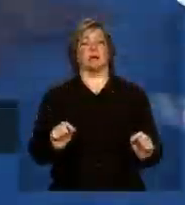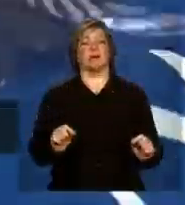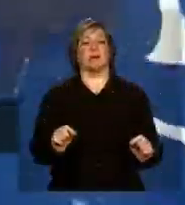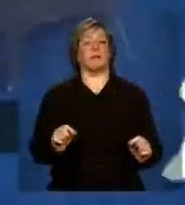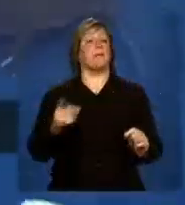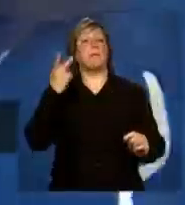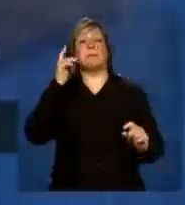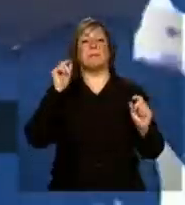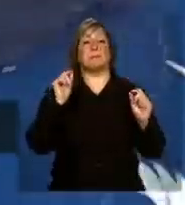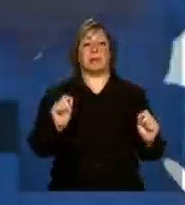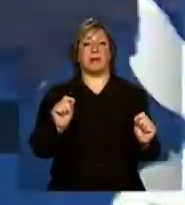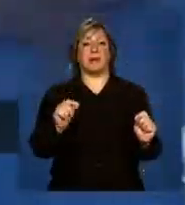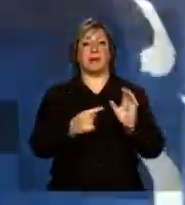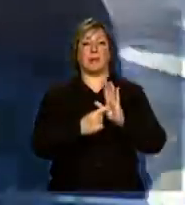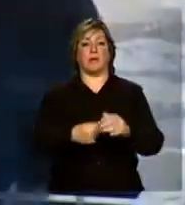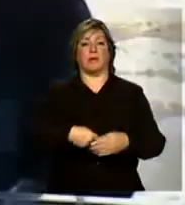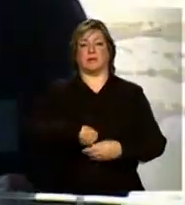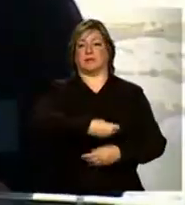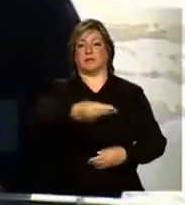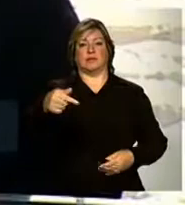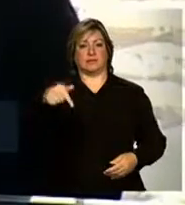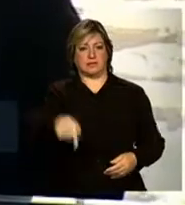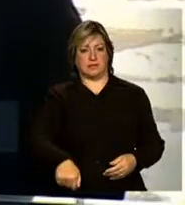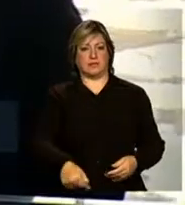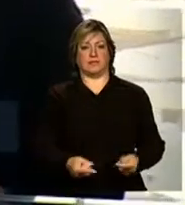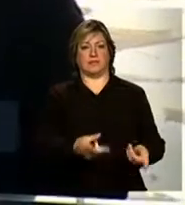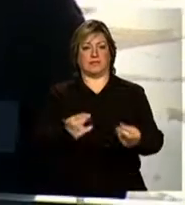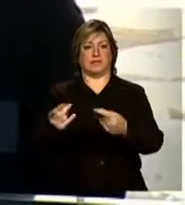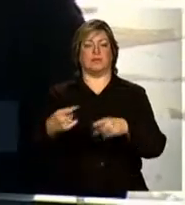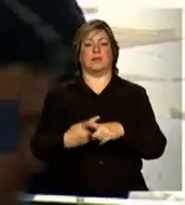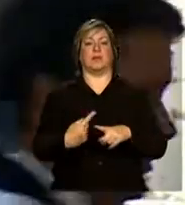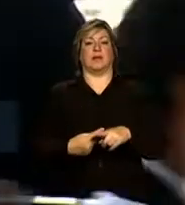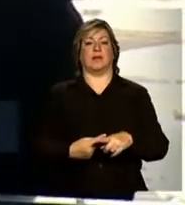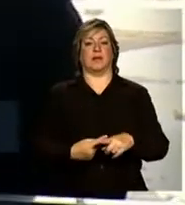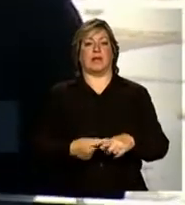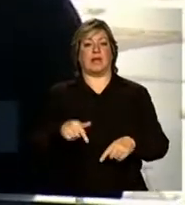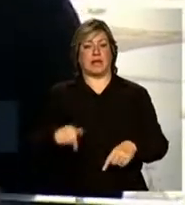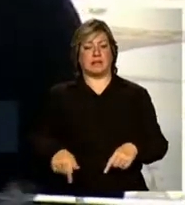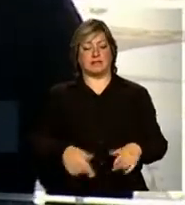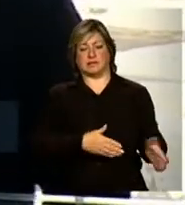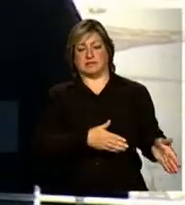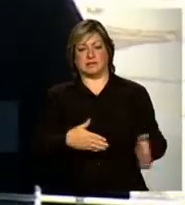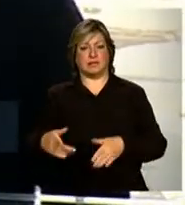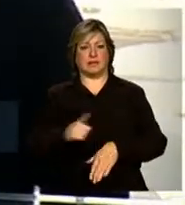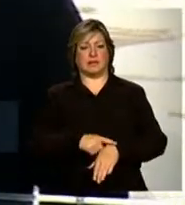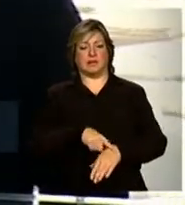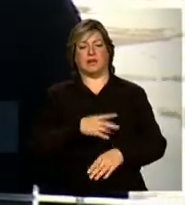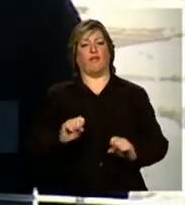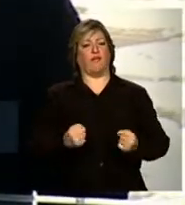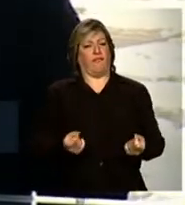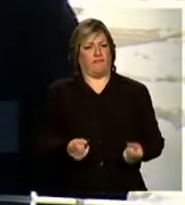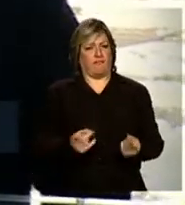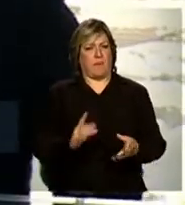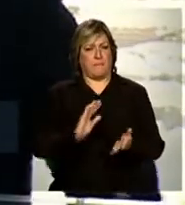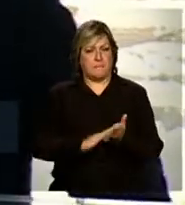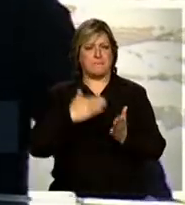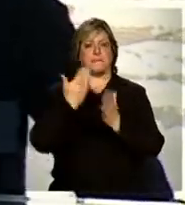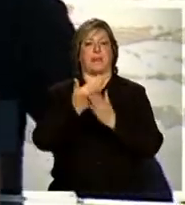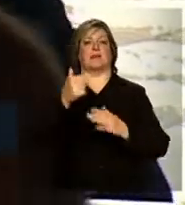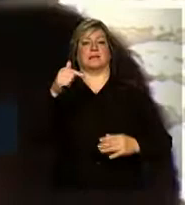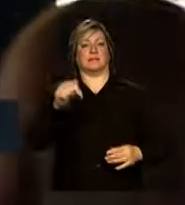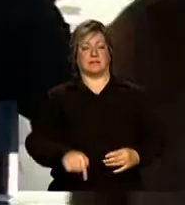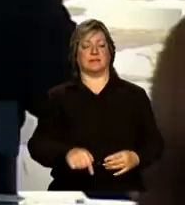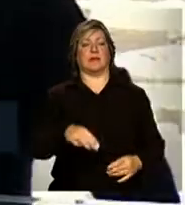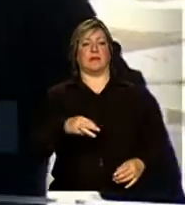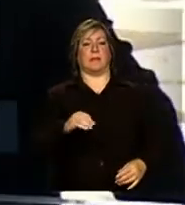esse essa distribuição aqui fazer com que todo esse período possamos fortalecer a venda desse do Pescado aqui no